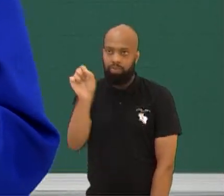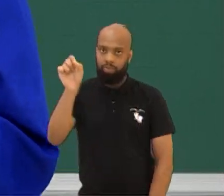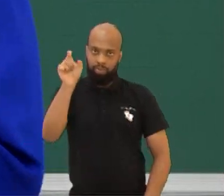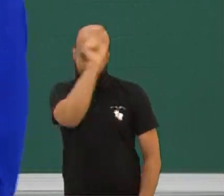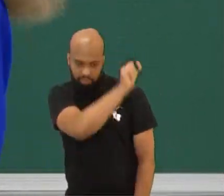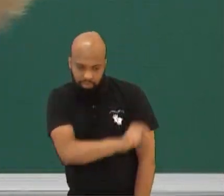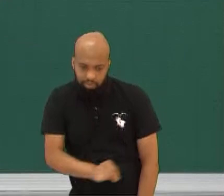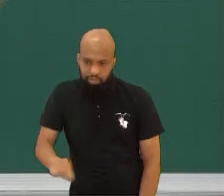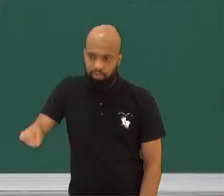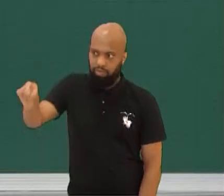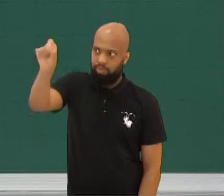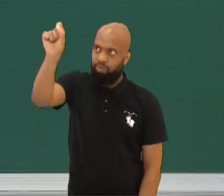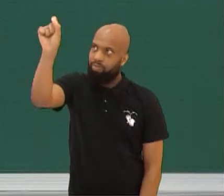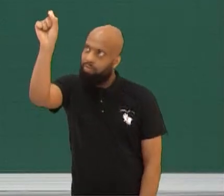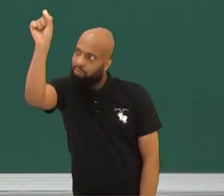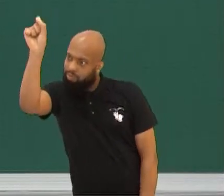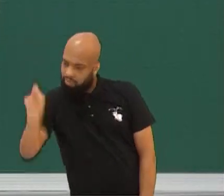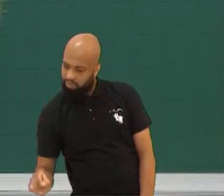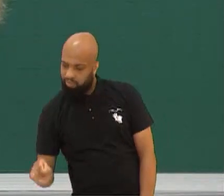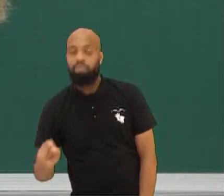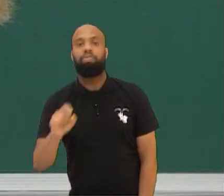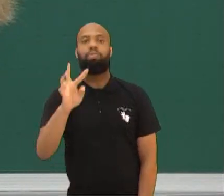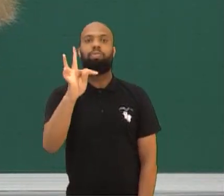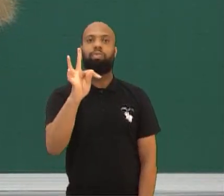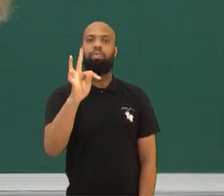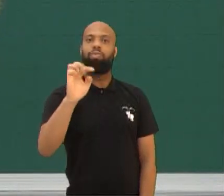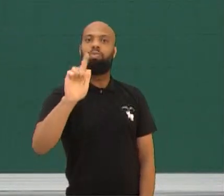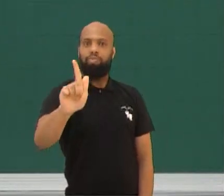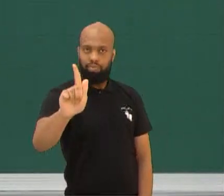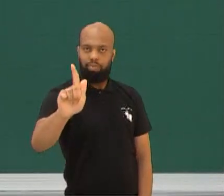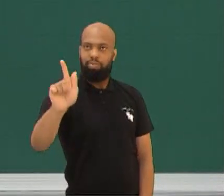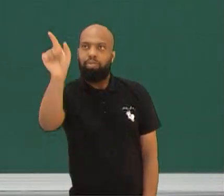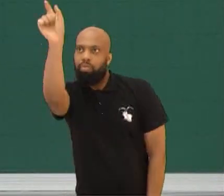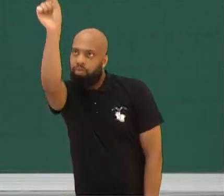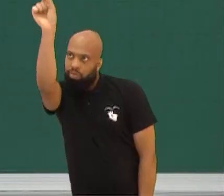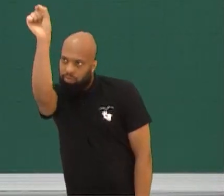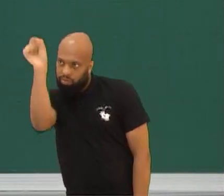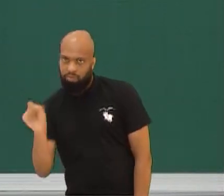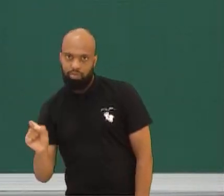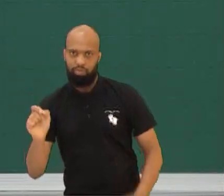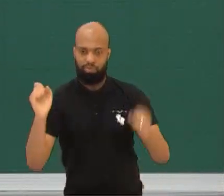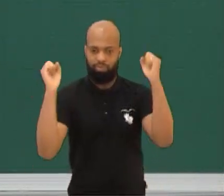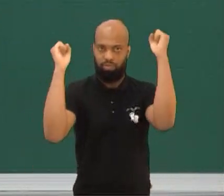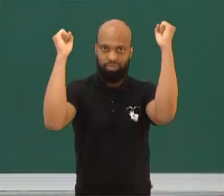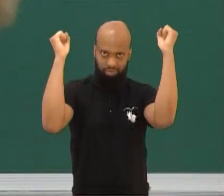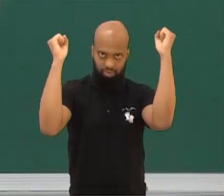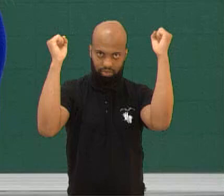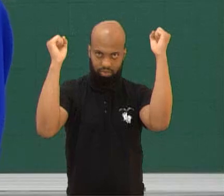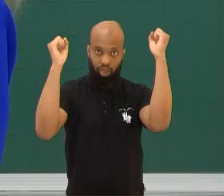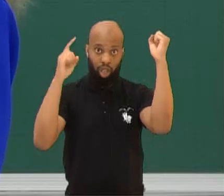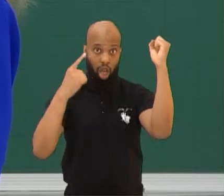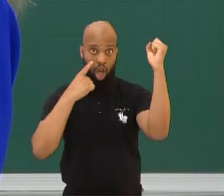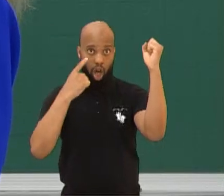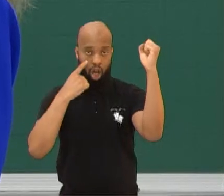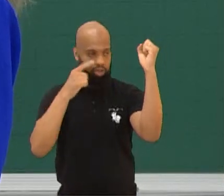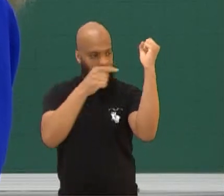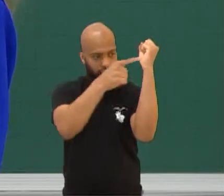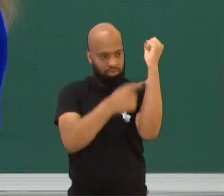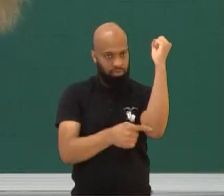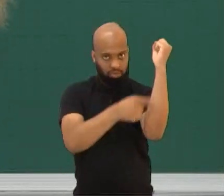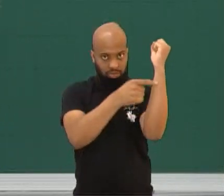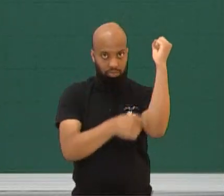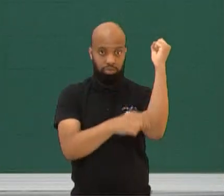seno pelo cosseno. E ela é representada aqui, ó, fora, paralela, né? Passando pela origem, pelo 0 grau ou